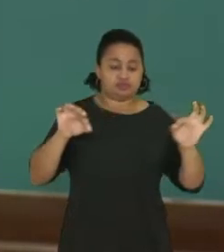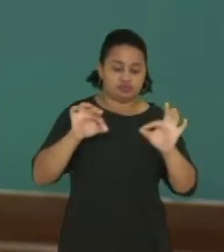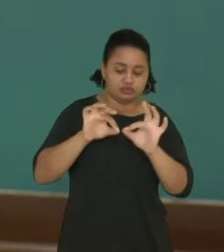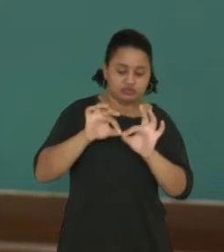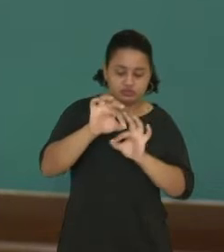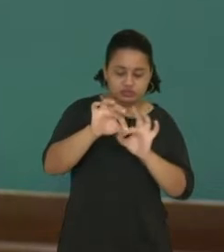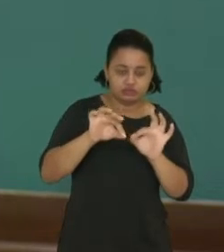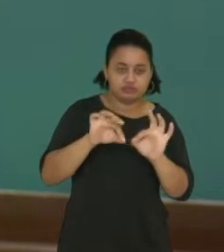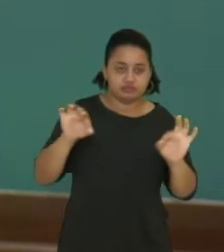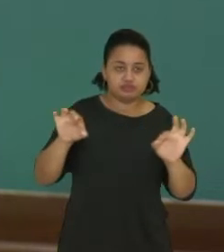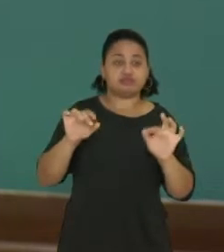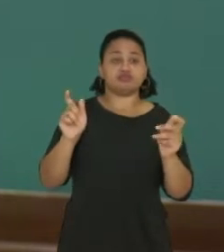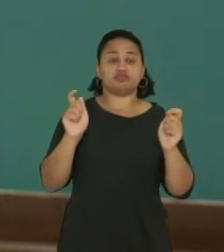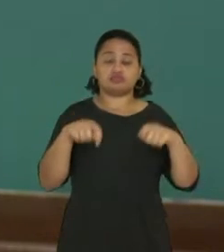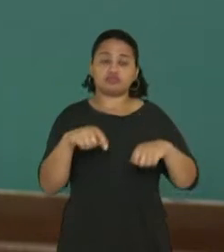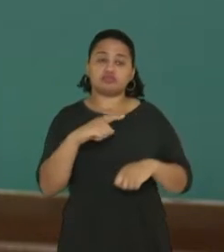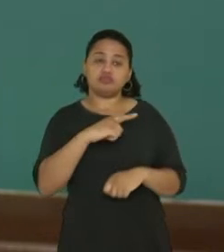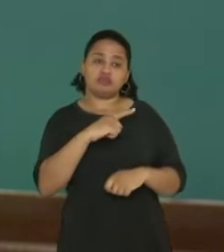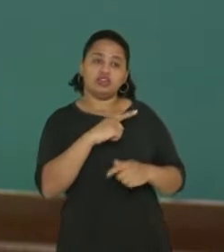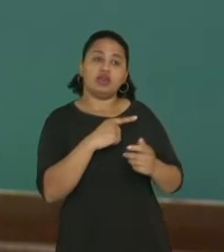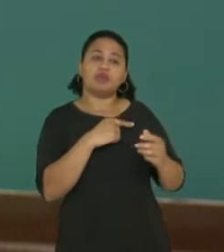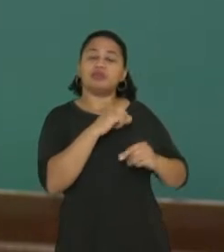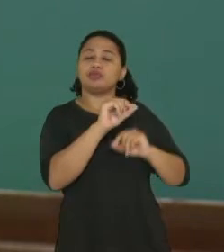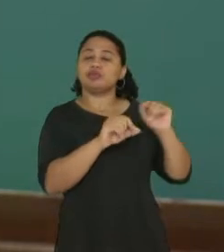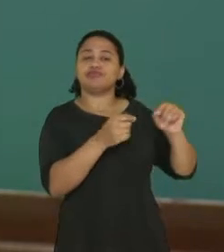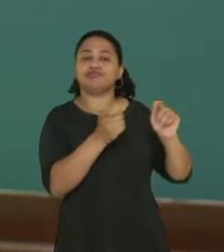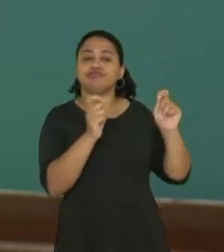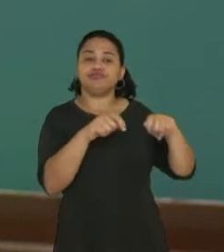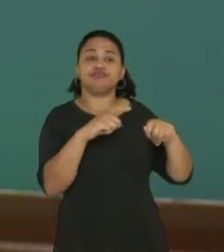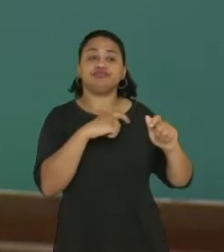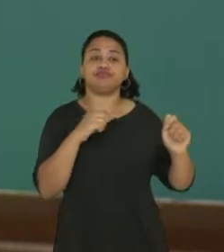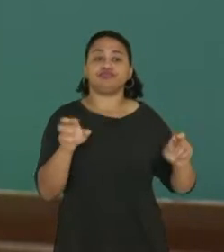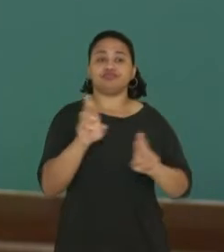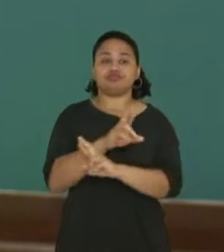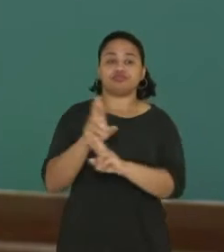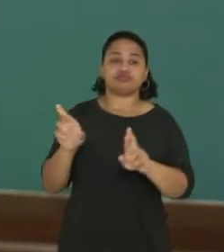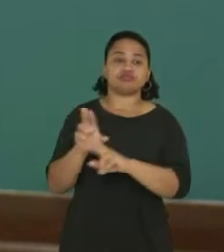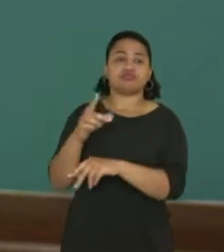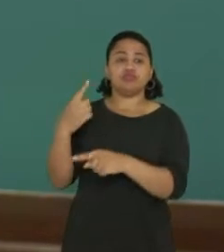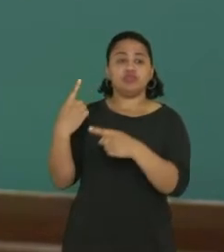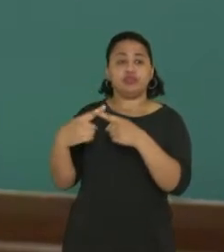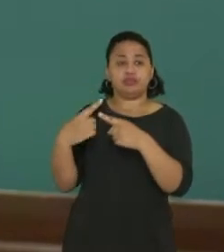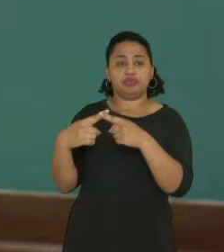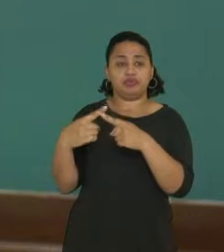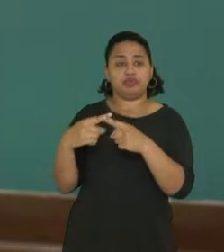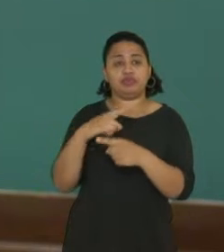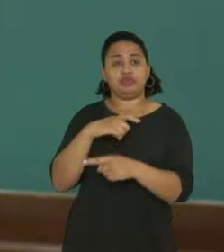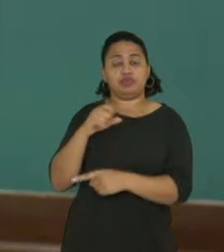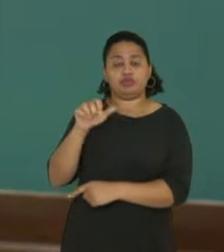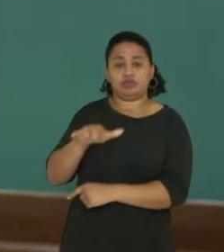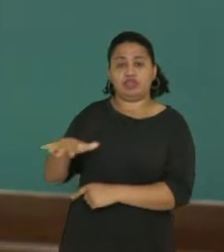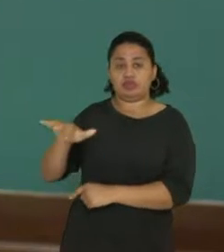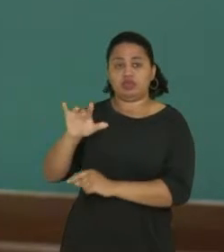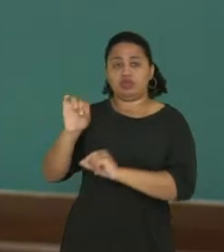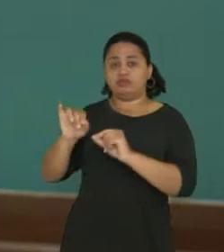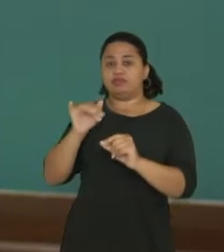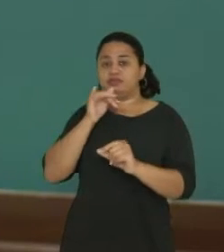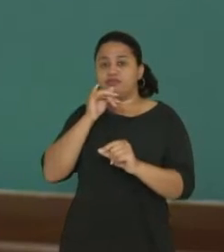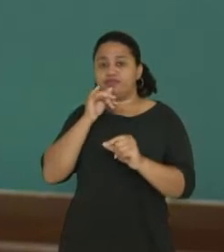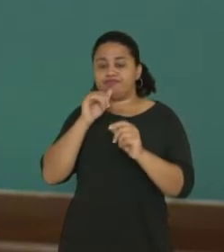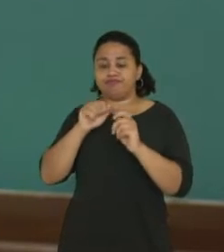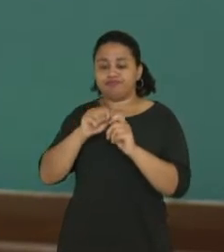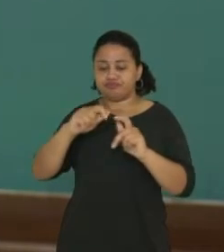de volume e de capacidade, nós podemos estabelecer algumas relações. Por quê? Porque em alguns casos, quando a gente está falando da medida do